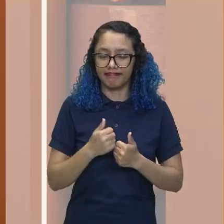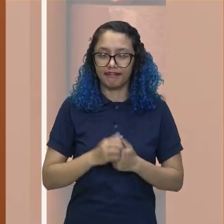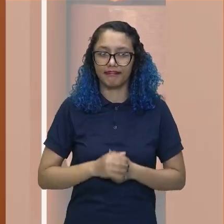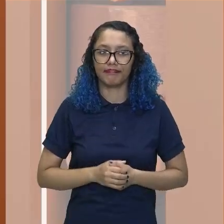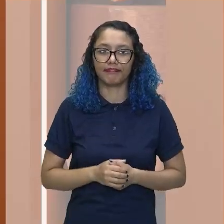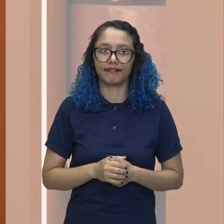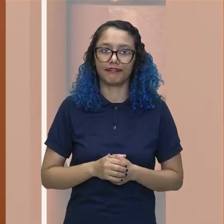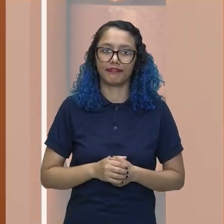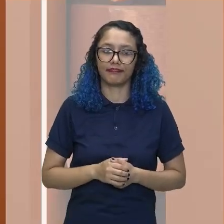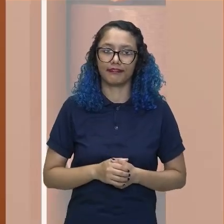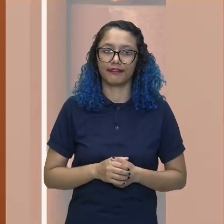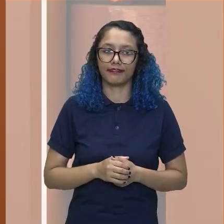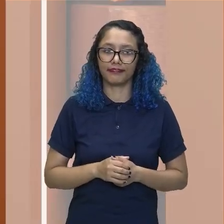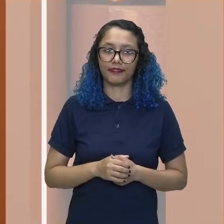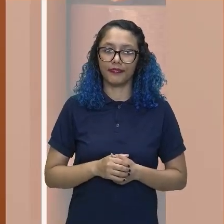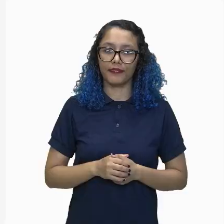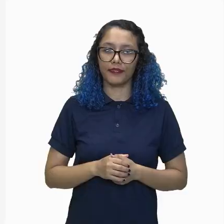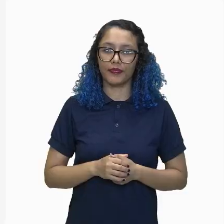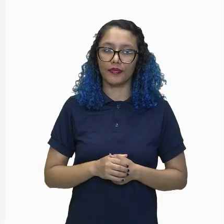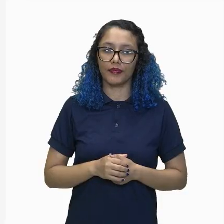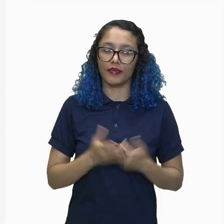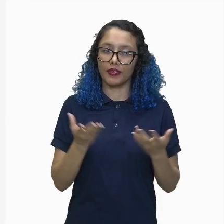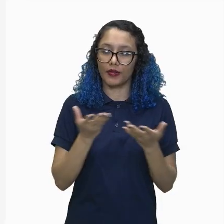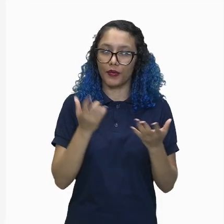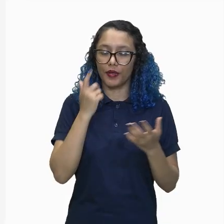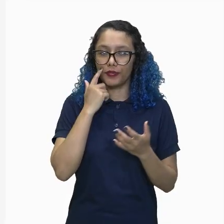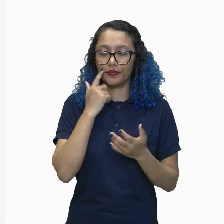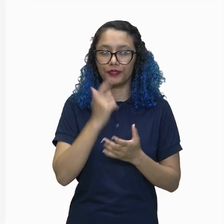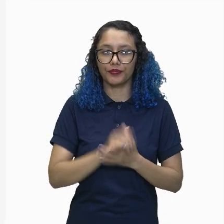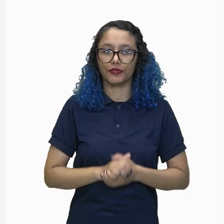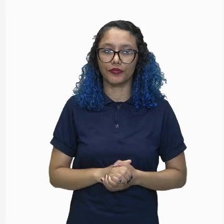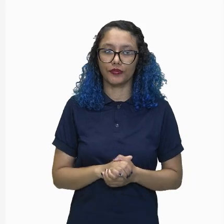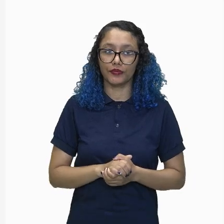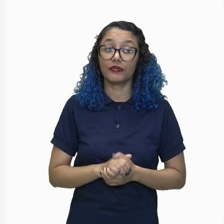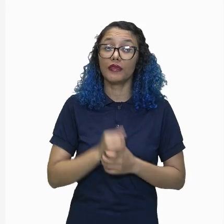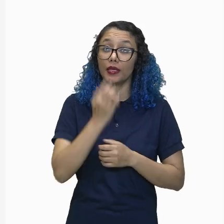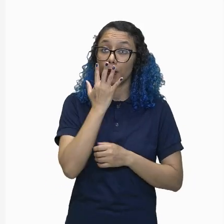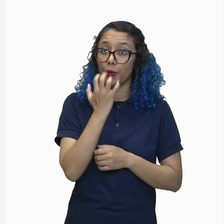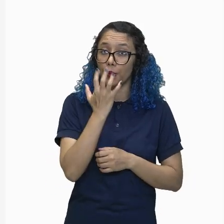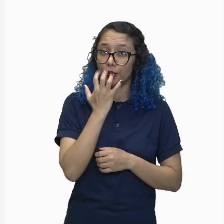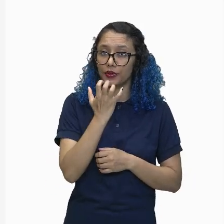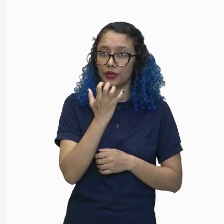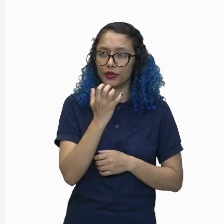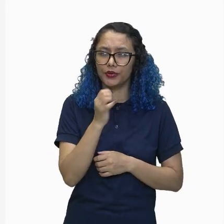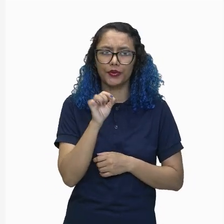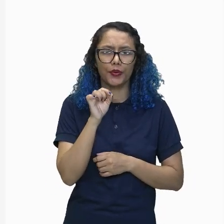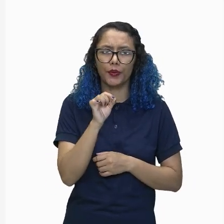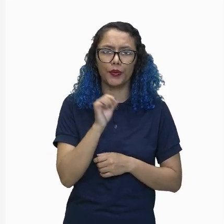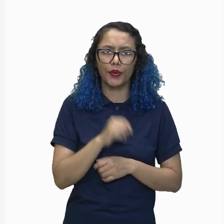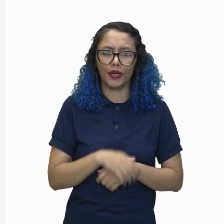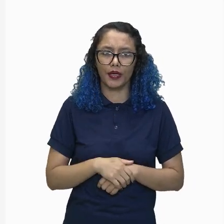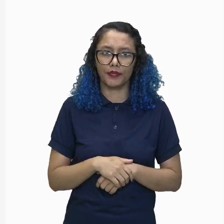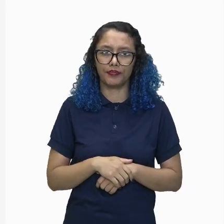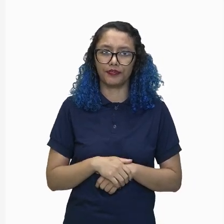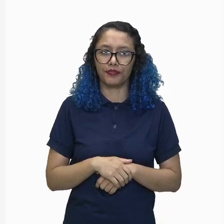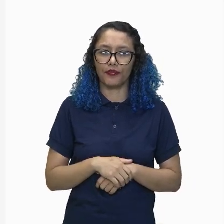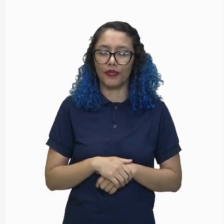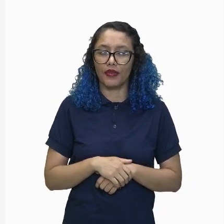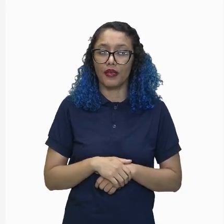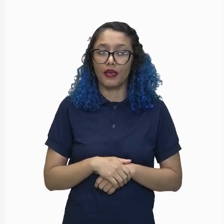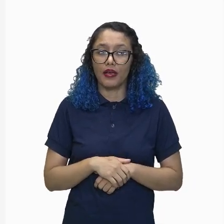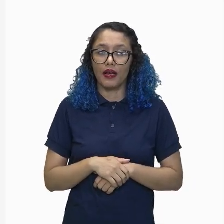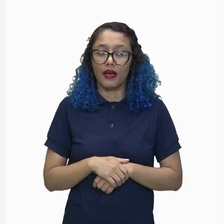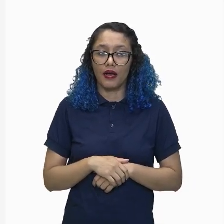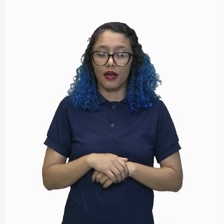bem. O que acontece? Olha só, o Nietzsche, ele vai tirar o homem de quê,